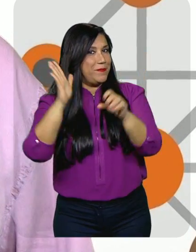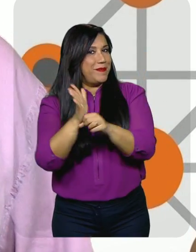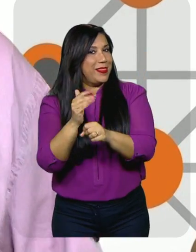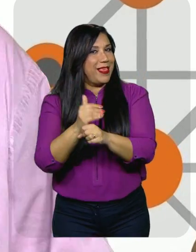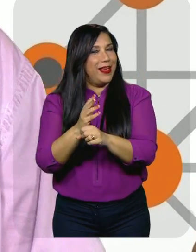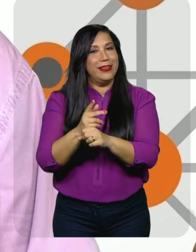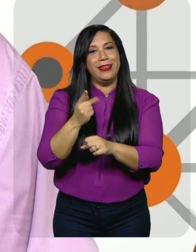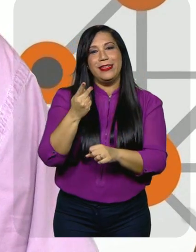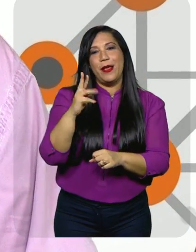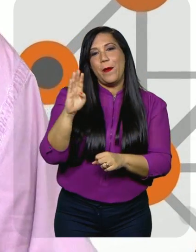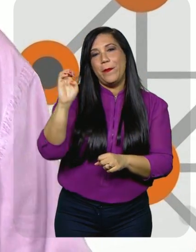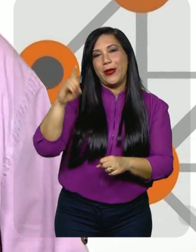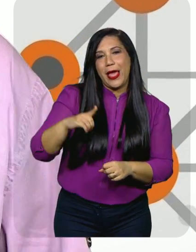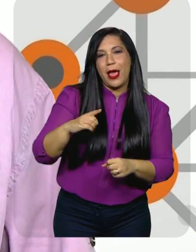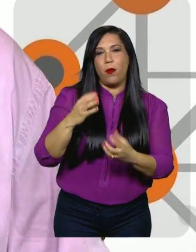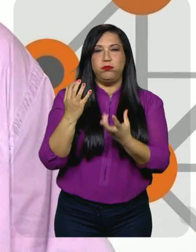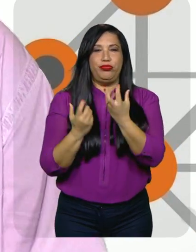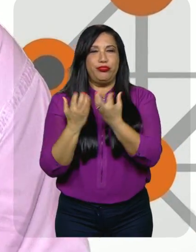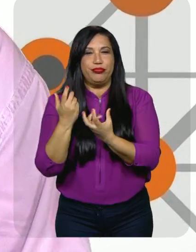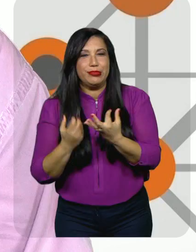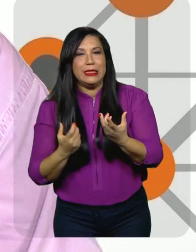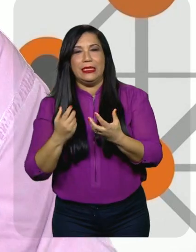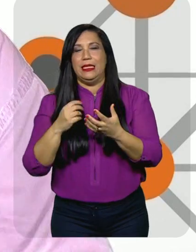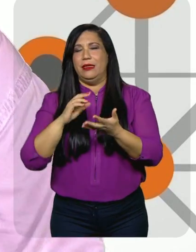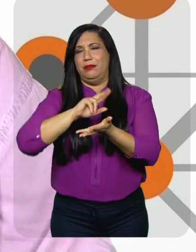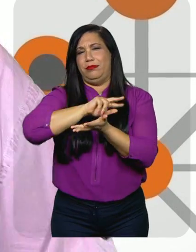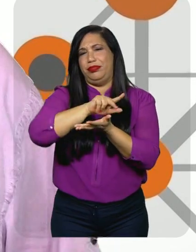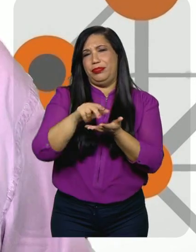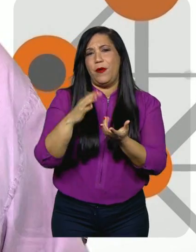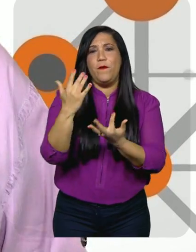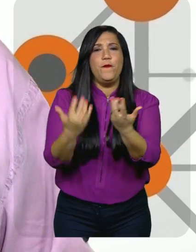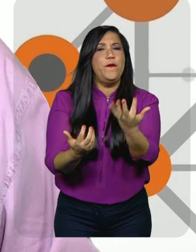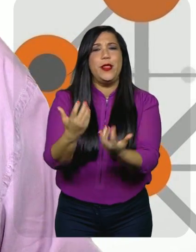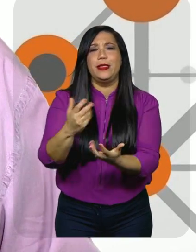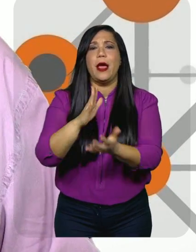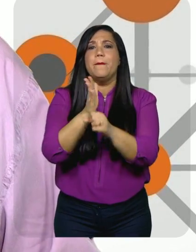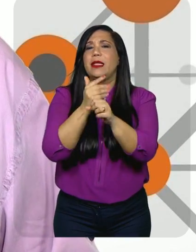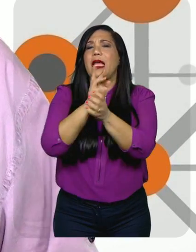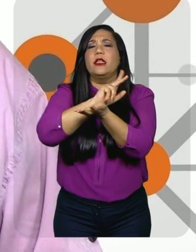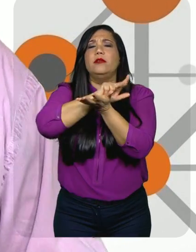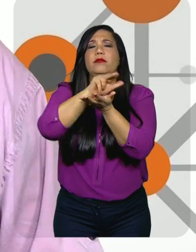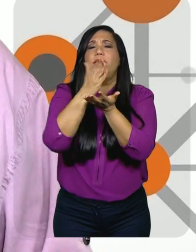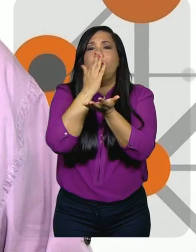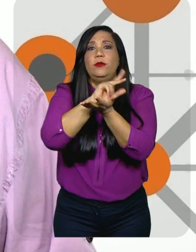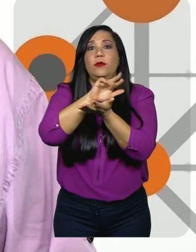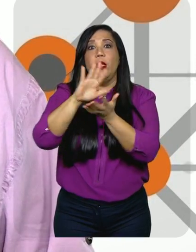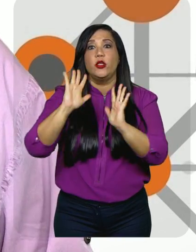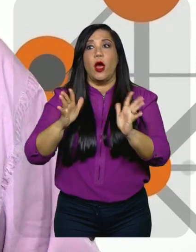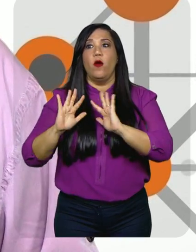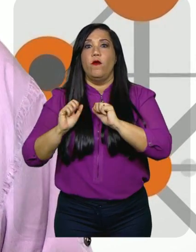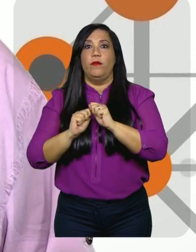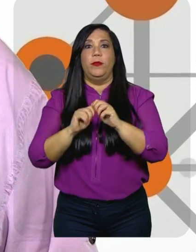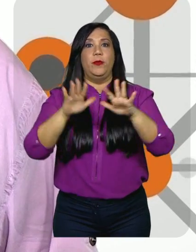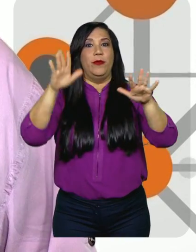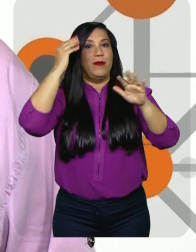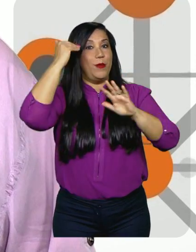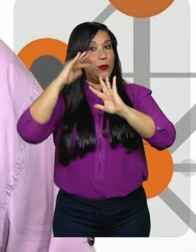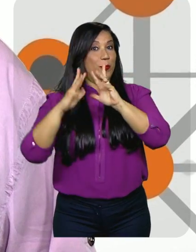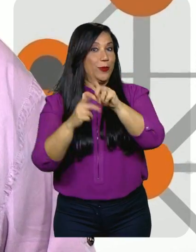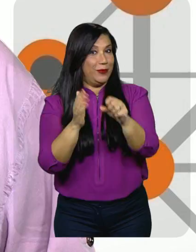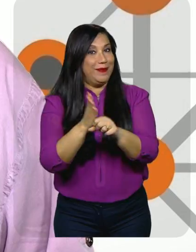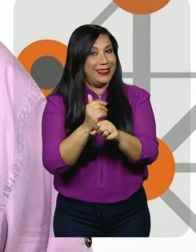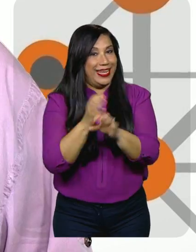Purê, cozida, processada ao murro e frita. Ela ganhou o mundo e agora os pesquisadores